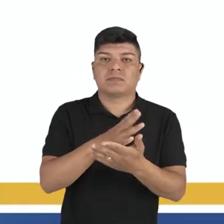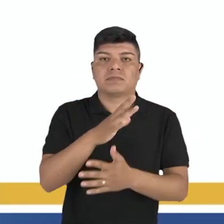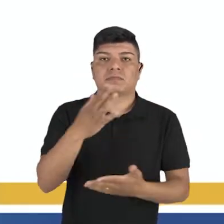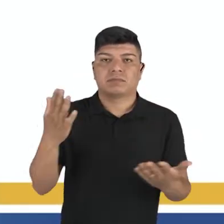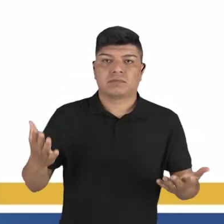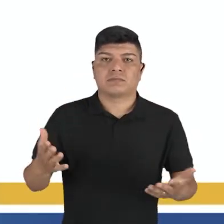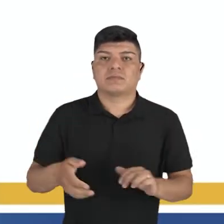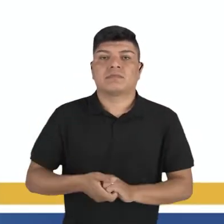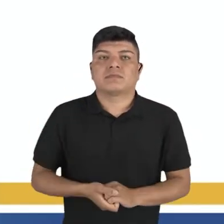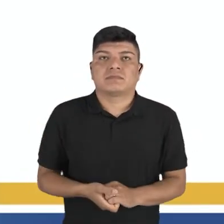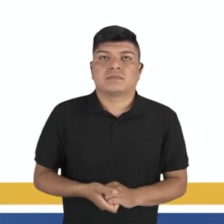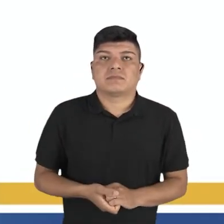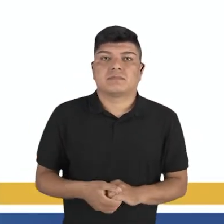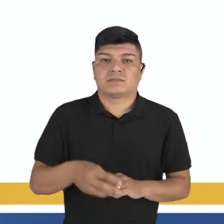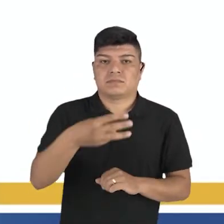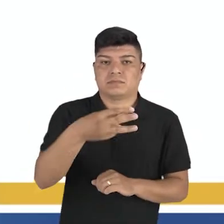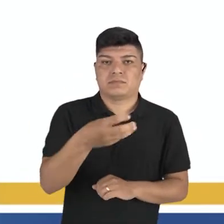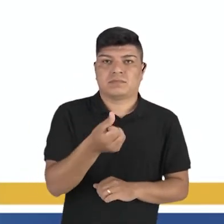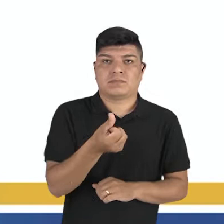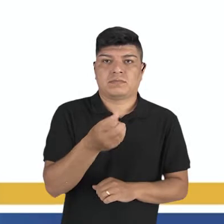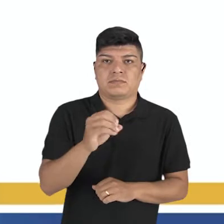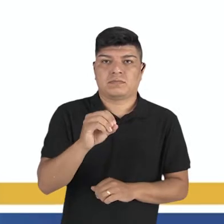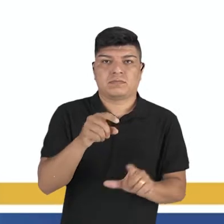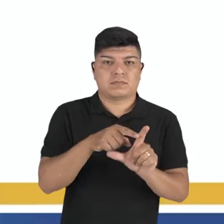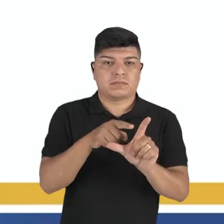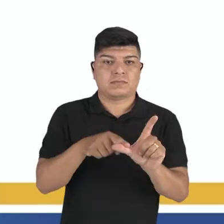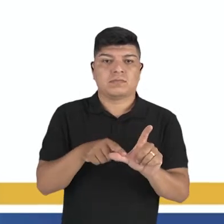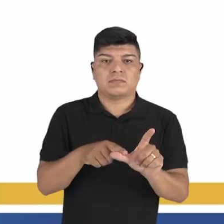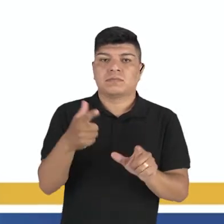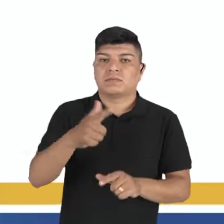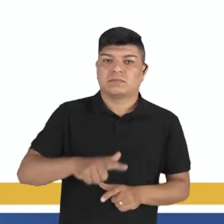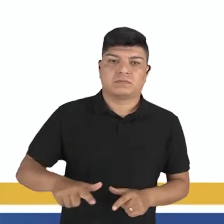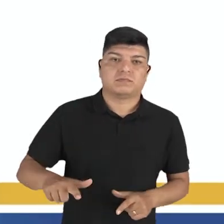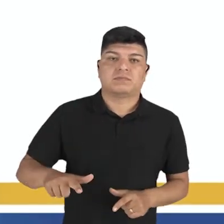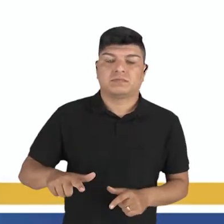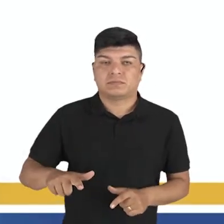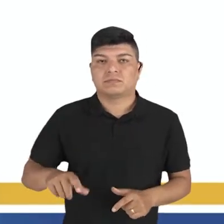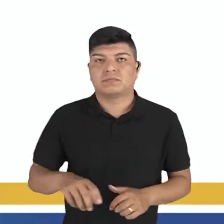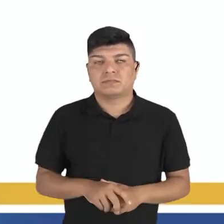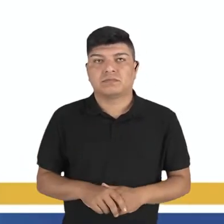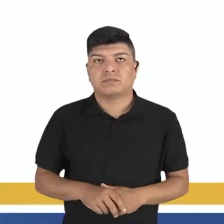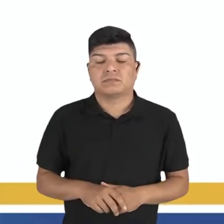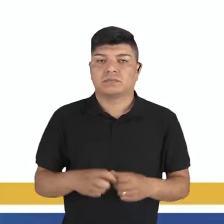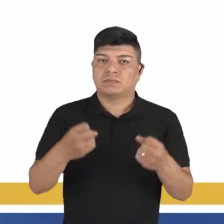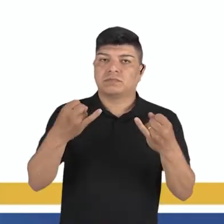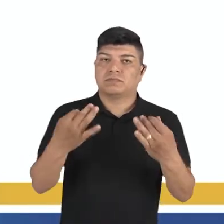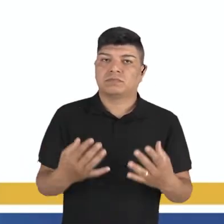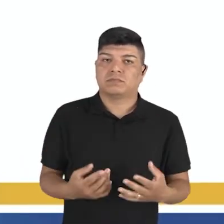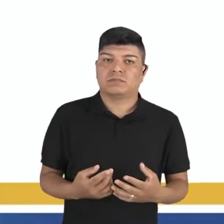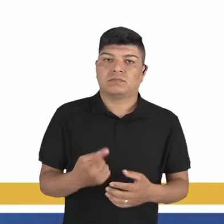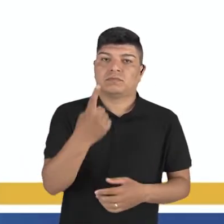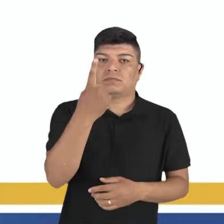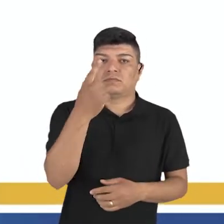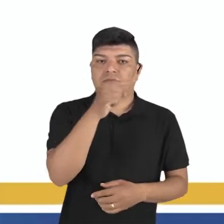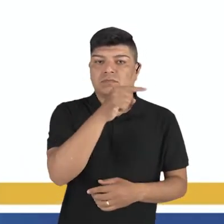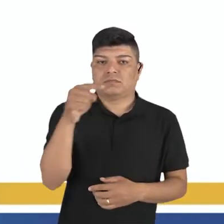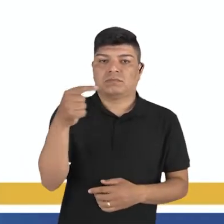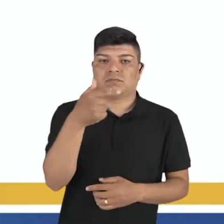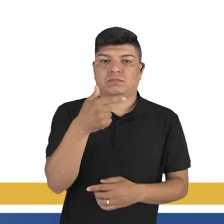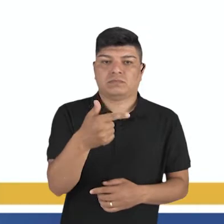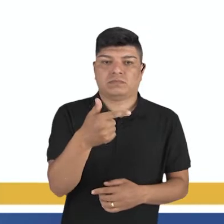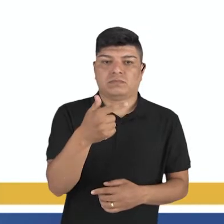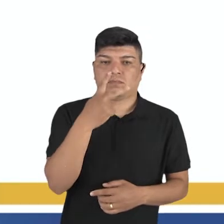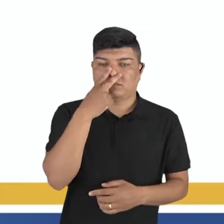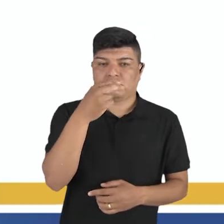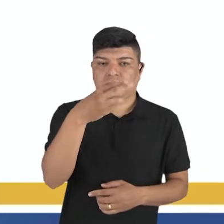Gente, esse 360 graus, né, novamente, quando eu falo 1/2, é como se eu estivesse pegando esse